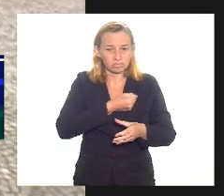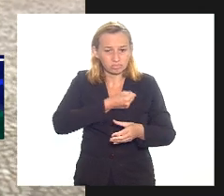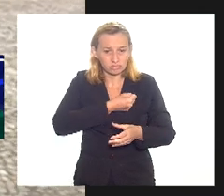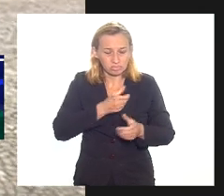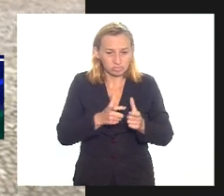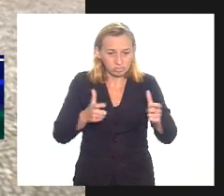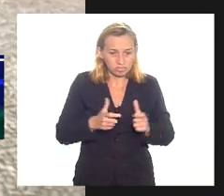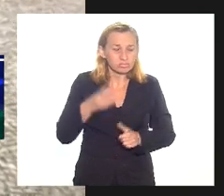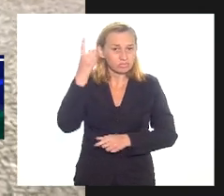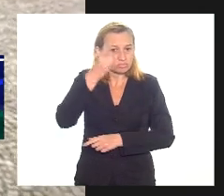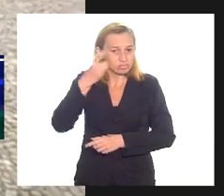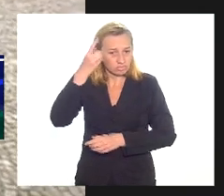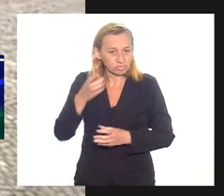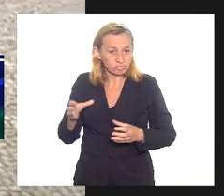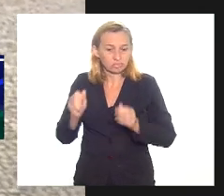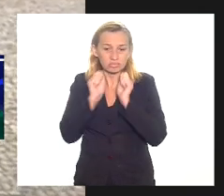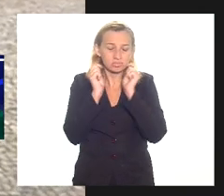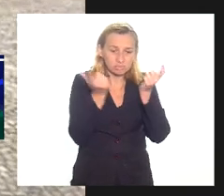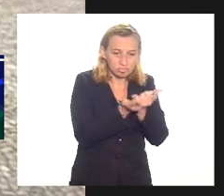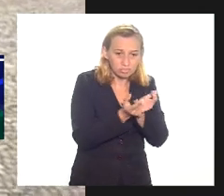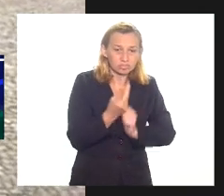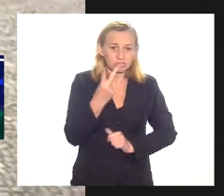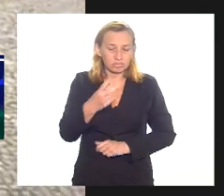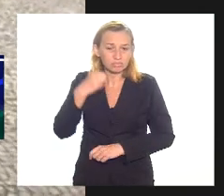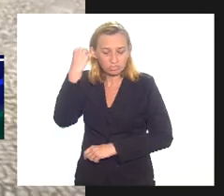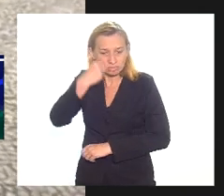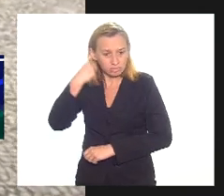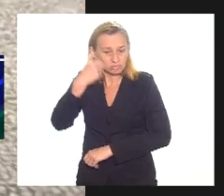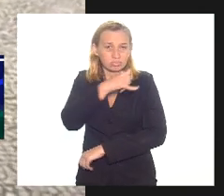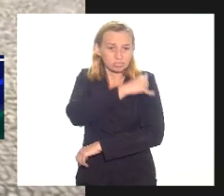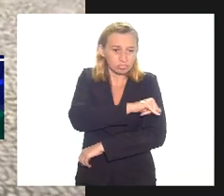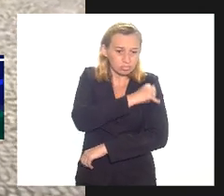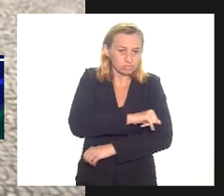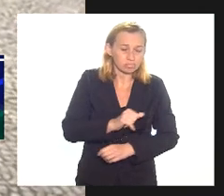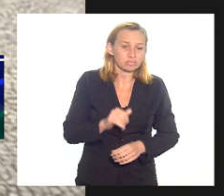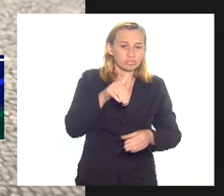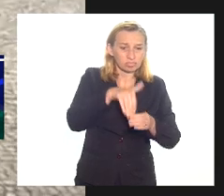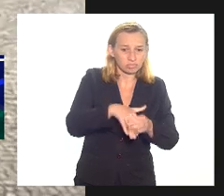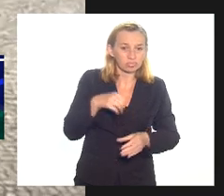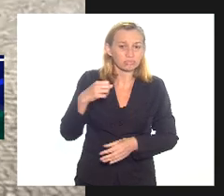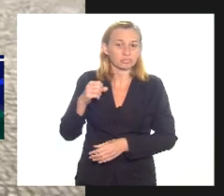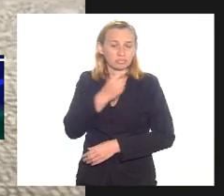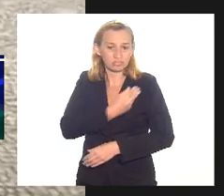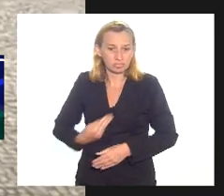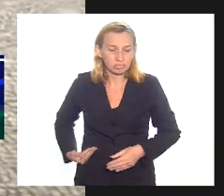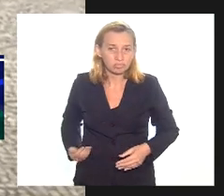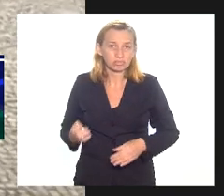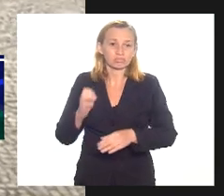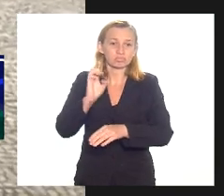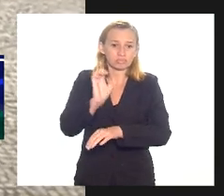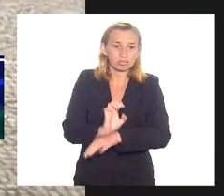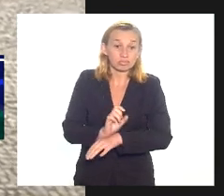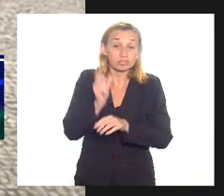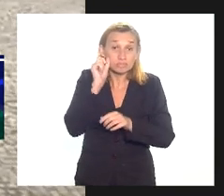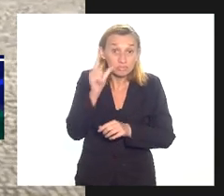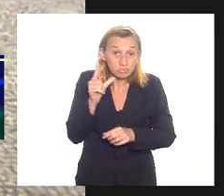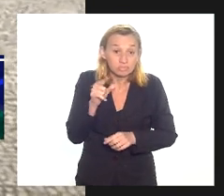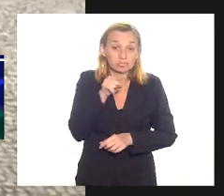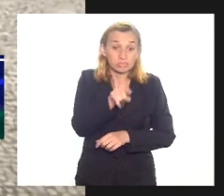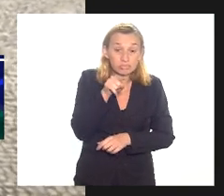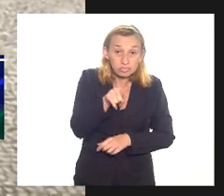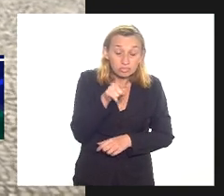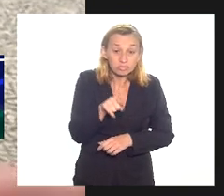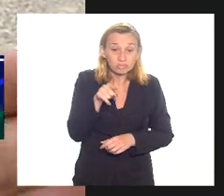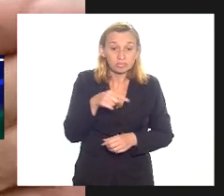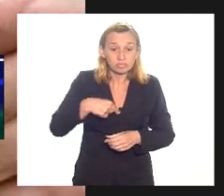nessa Assembleia Legislativa, elegeu dois senadores pelo Rio de Janeiro, elegeu um governador do Estado. Fica aqui o alerta a você